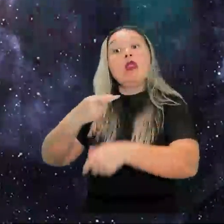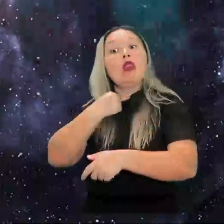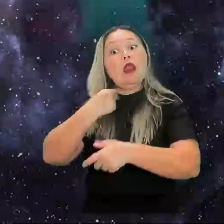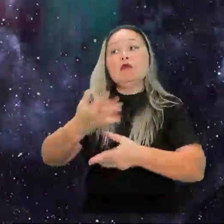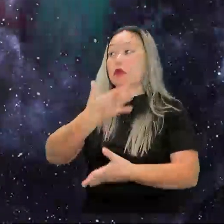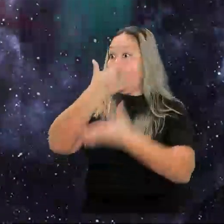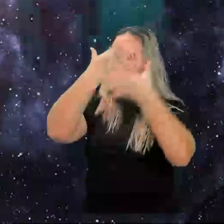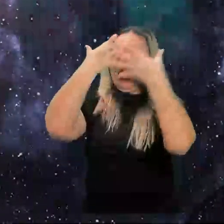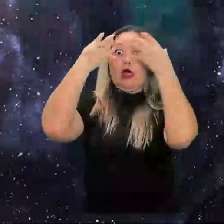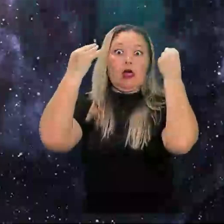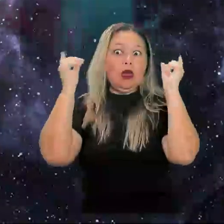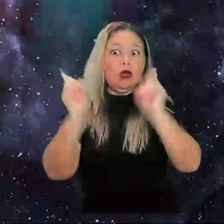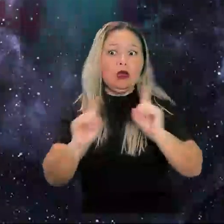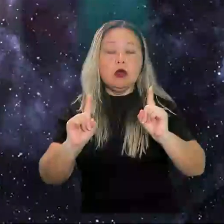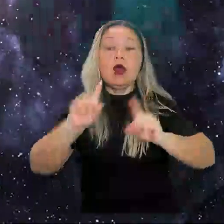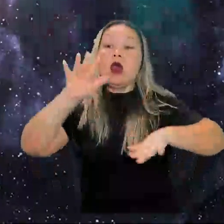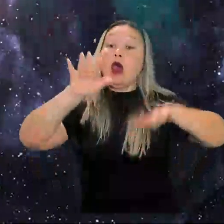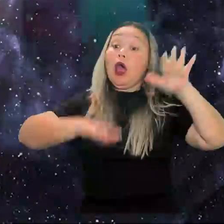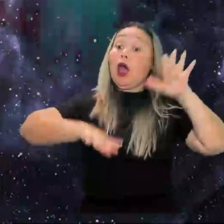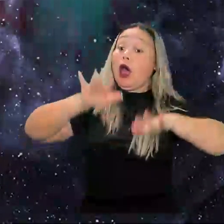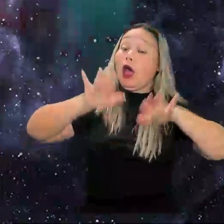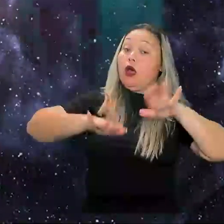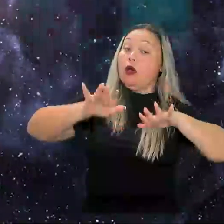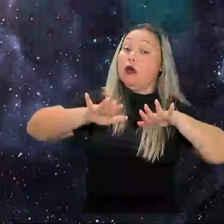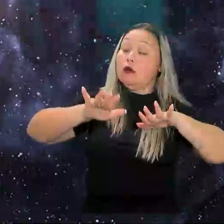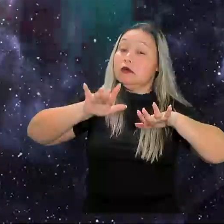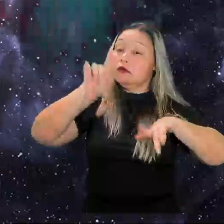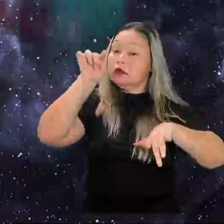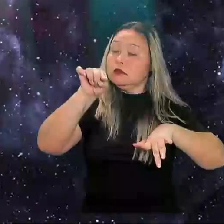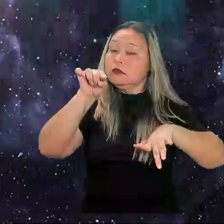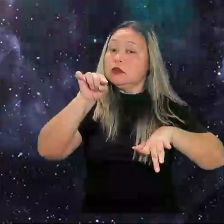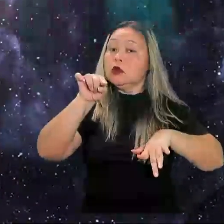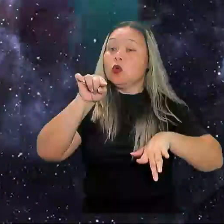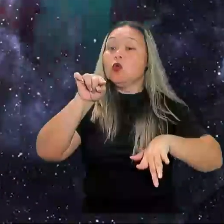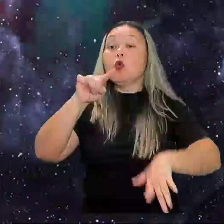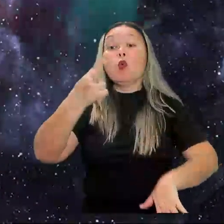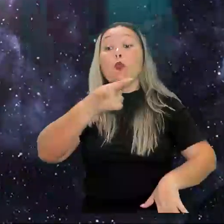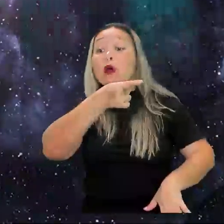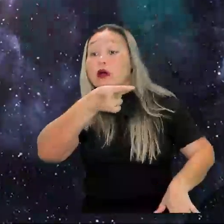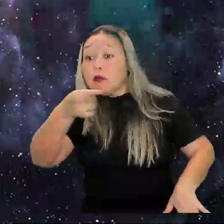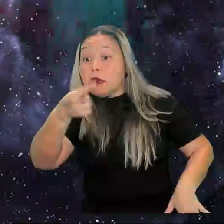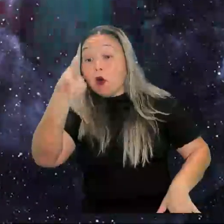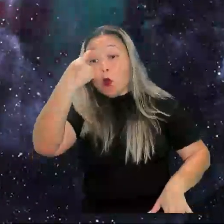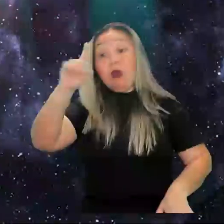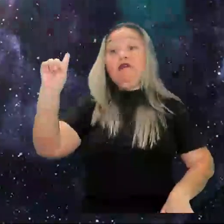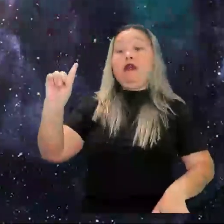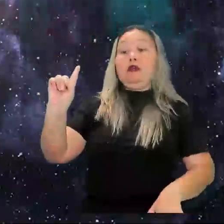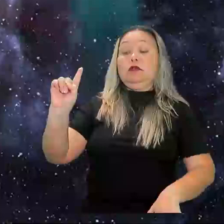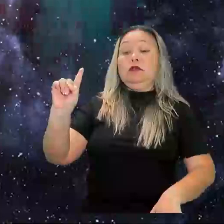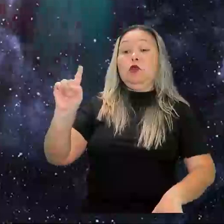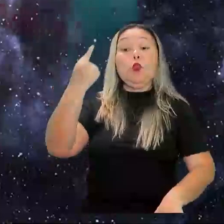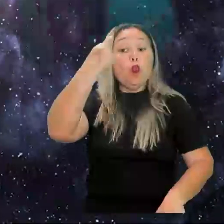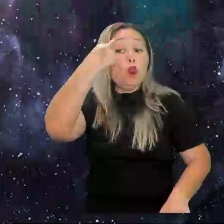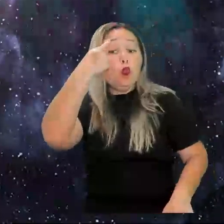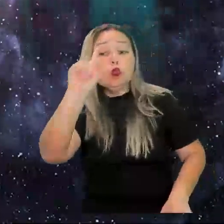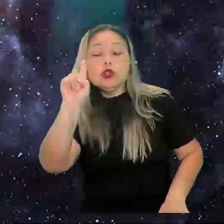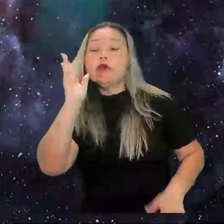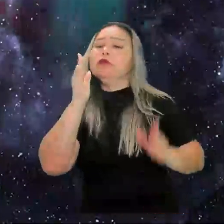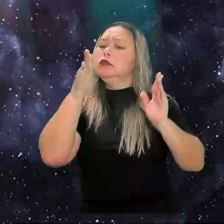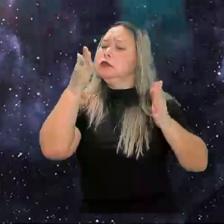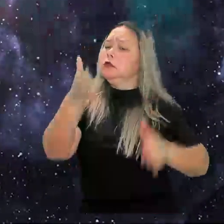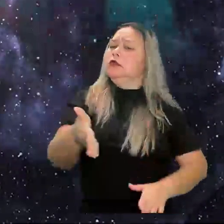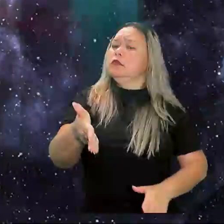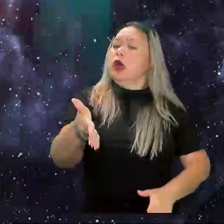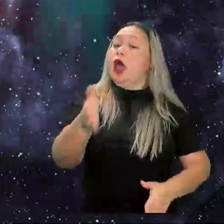ficar no esquecimento, certo? De vez em quando, pelo menos uma vez por semana, tá? Escolhe um dia aí e fala, esse dia